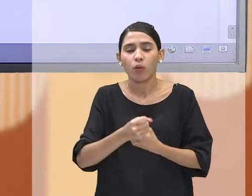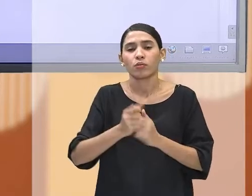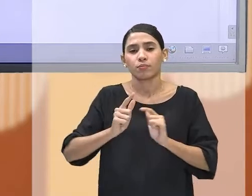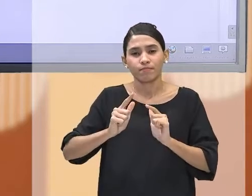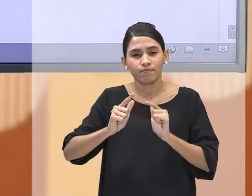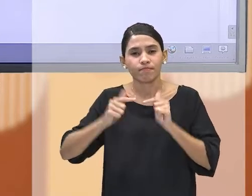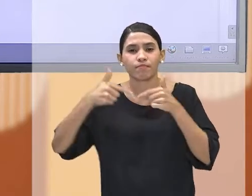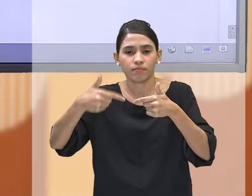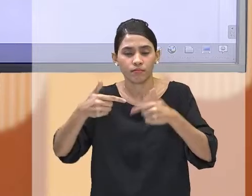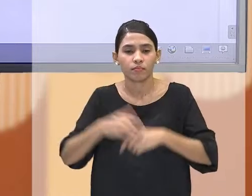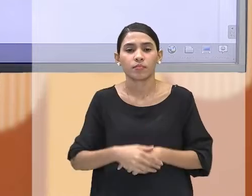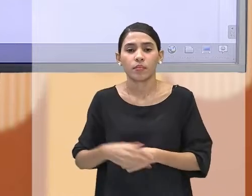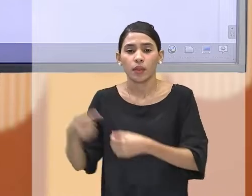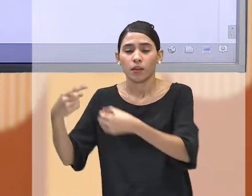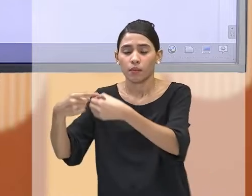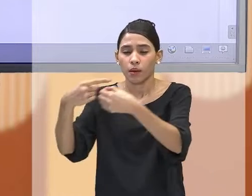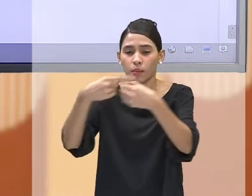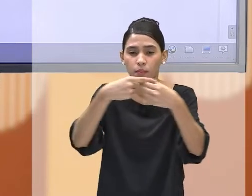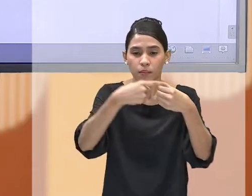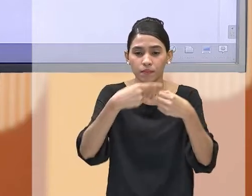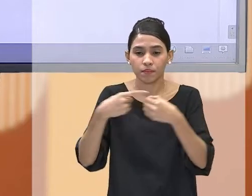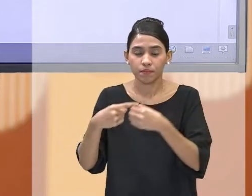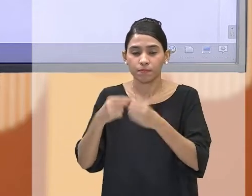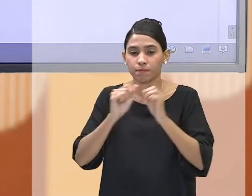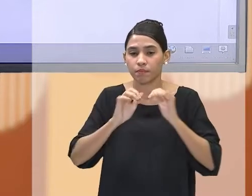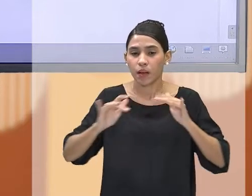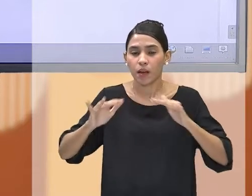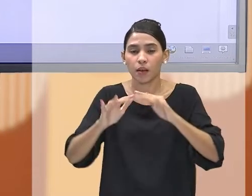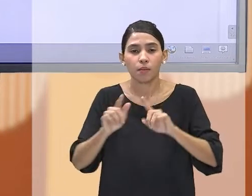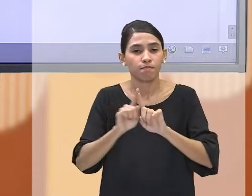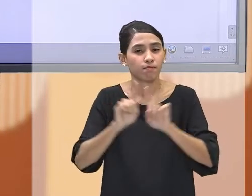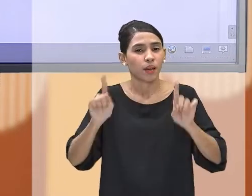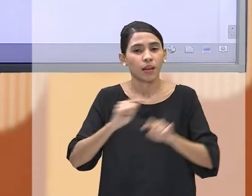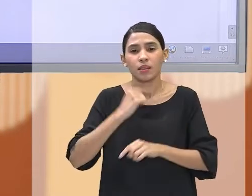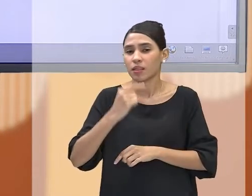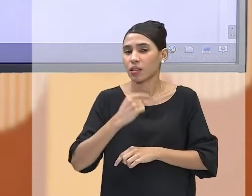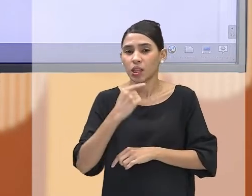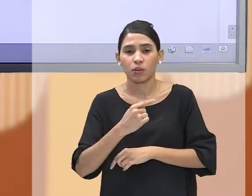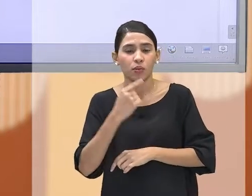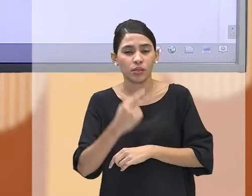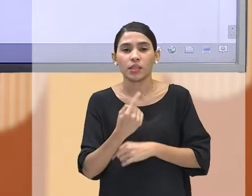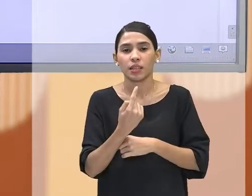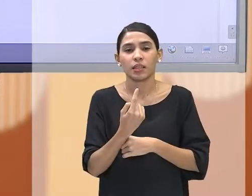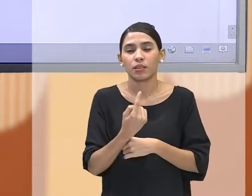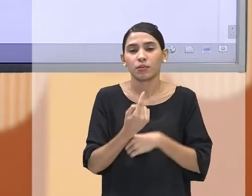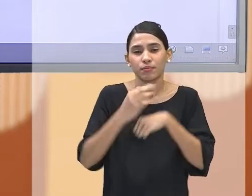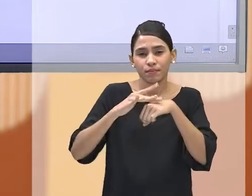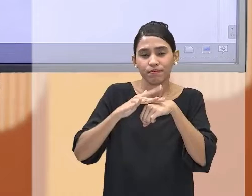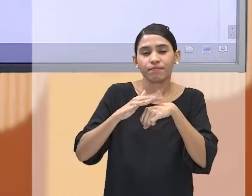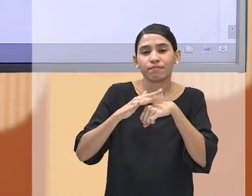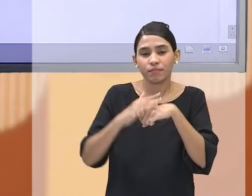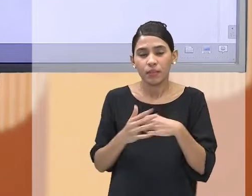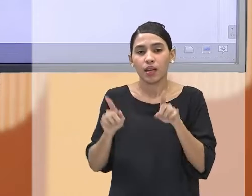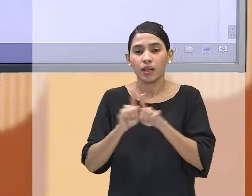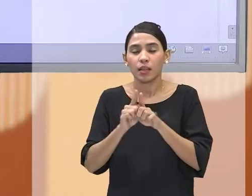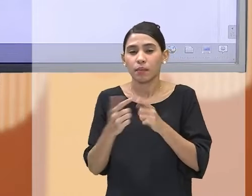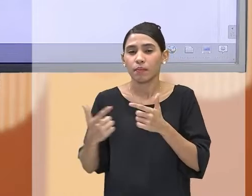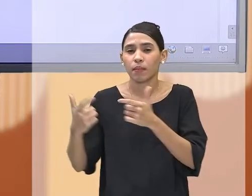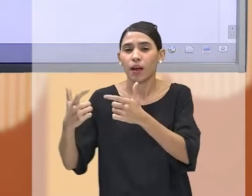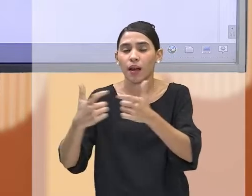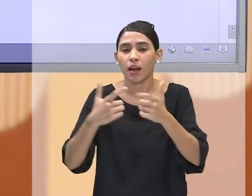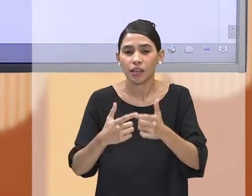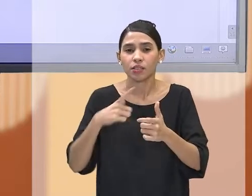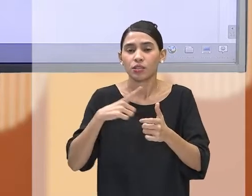interior do nosso território brasileiro. No entanto, não conseguiram resistir às doenças e também aos conflitos armados que tinham com